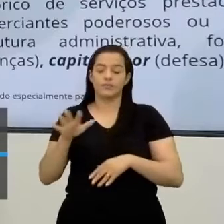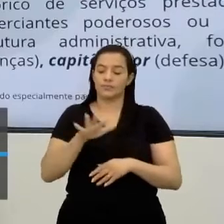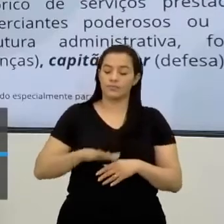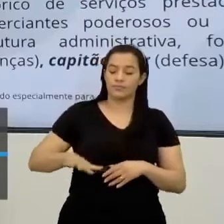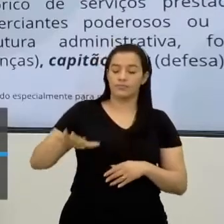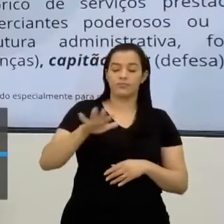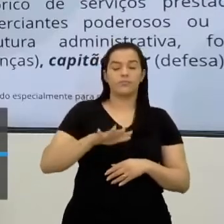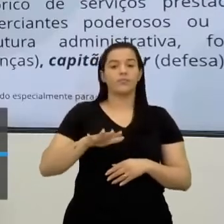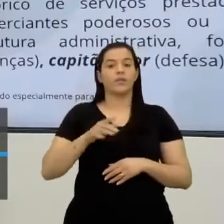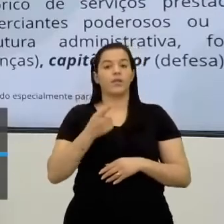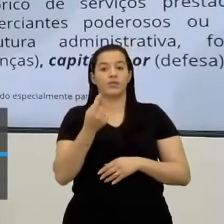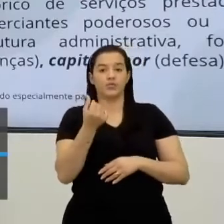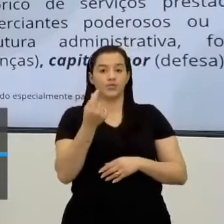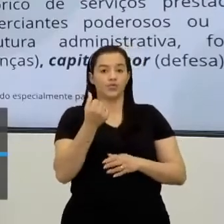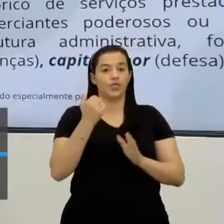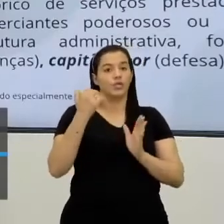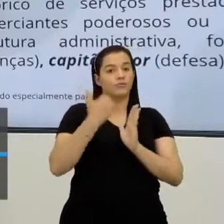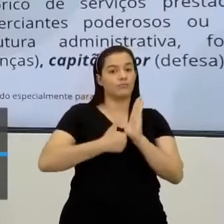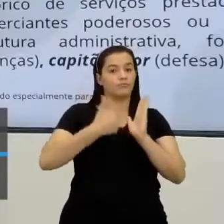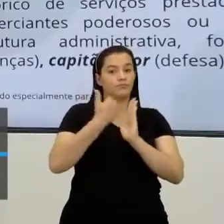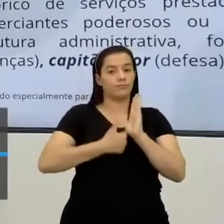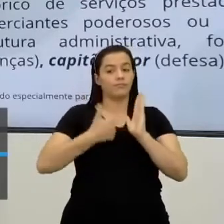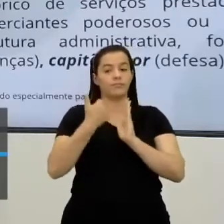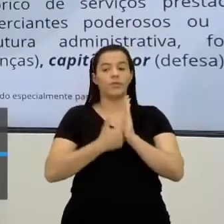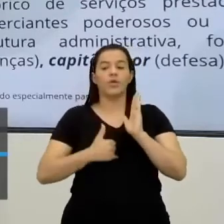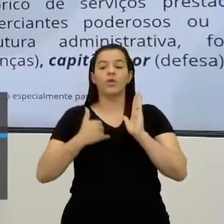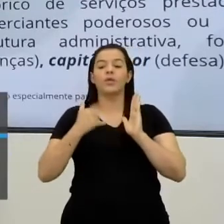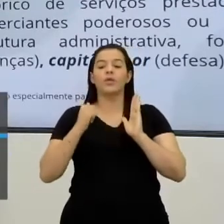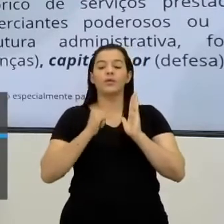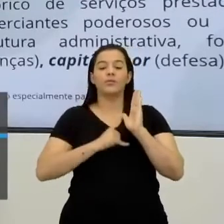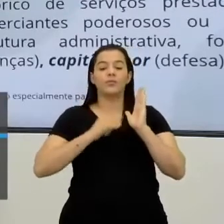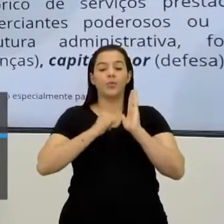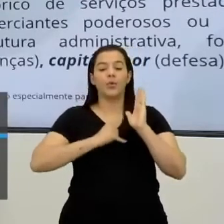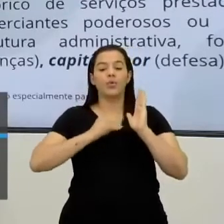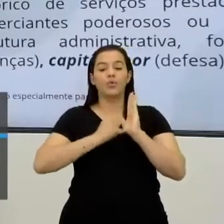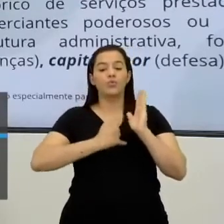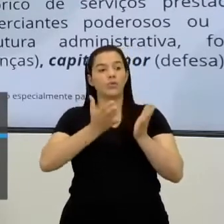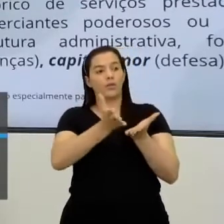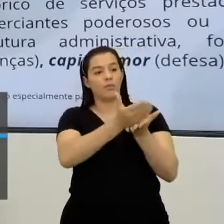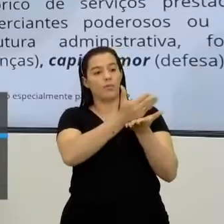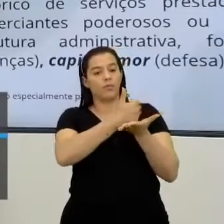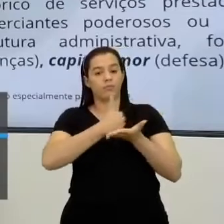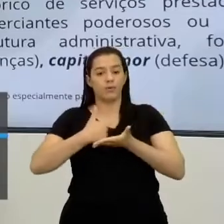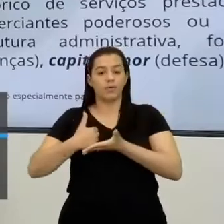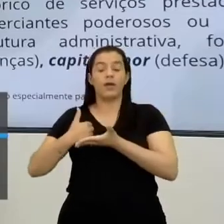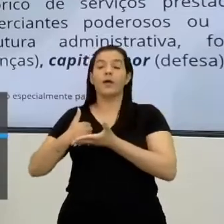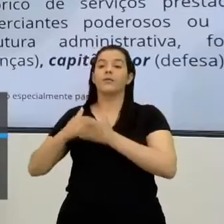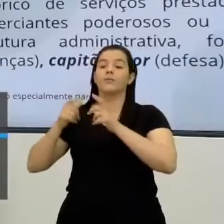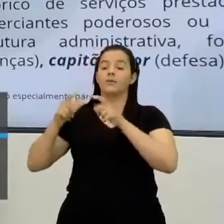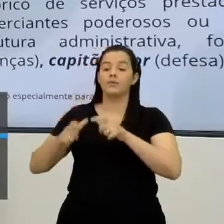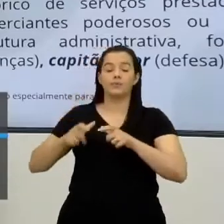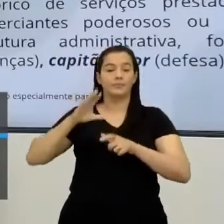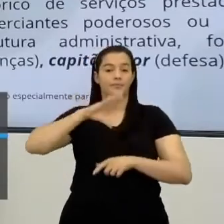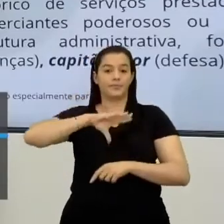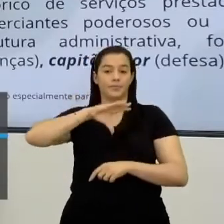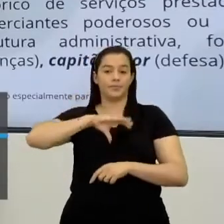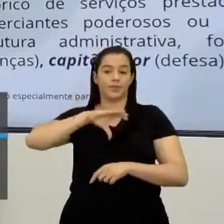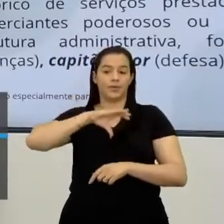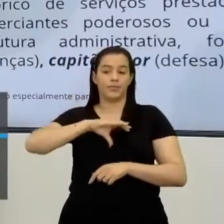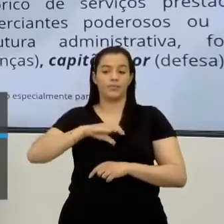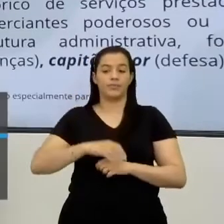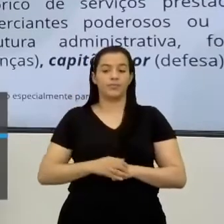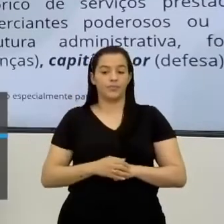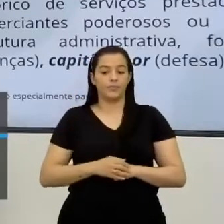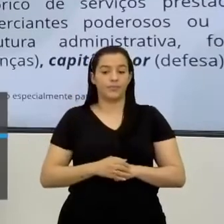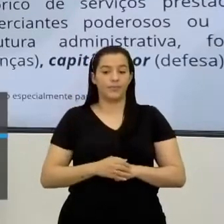eles cobravam impostos, e esses impostos iam para onde? Para Portugal. E aí eu vou contar para